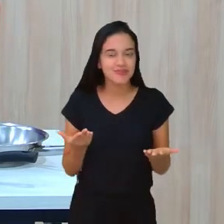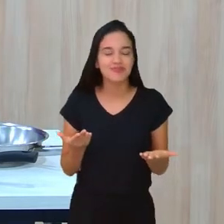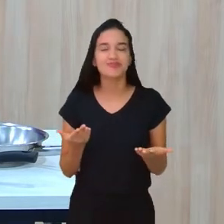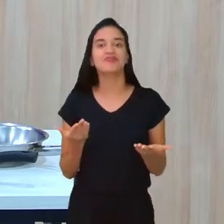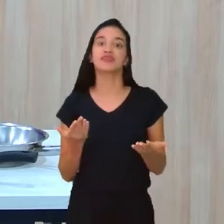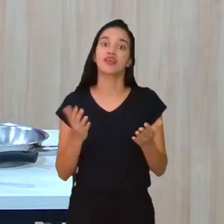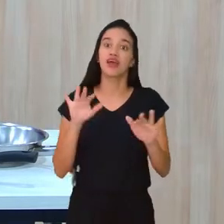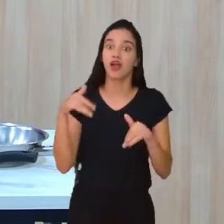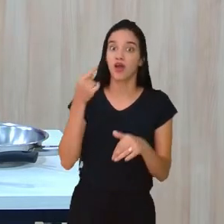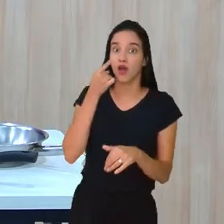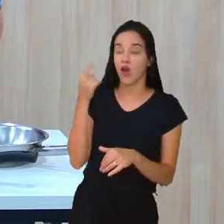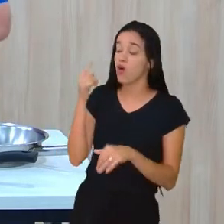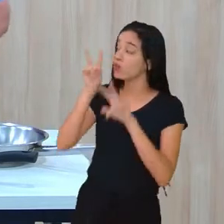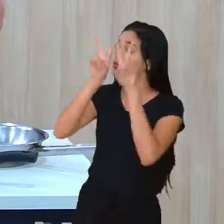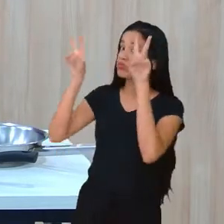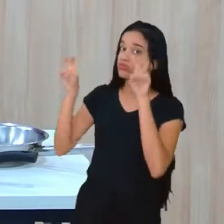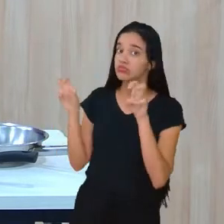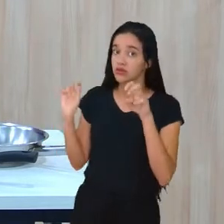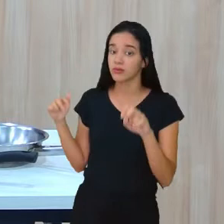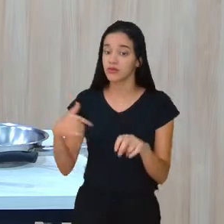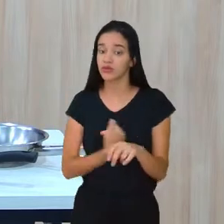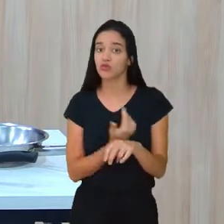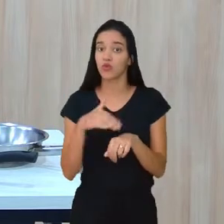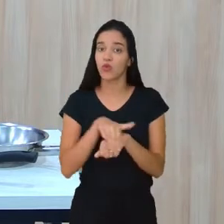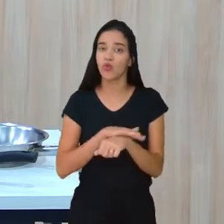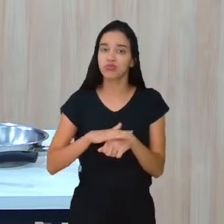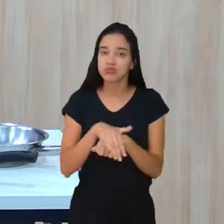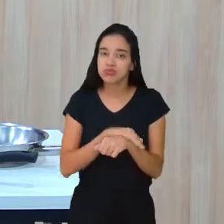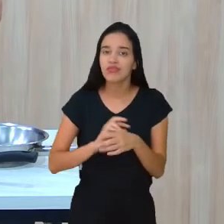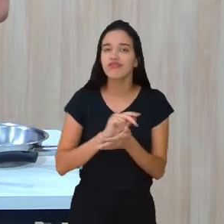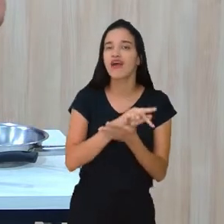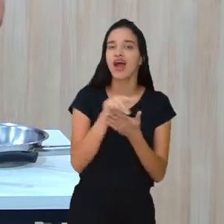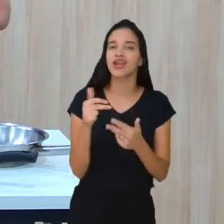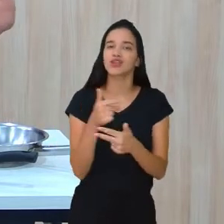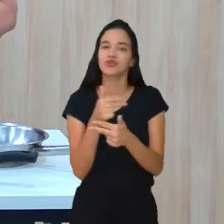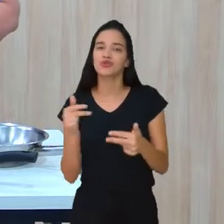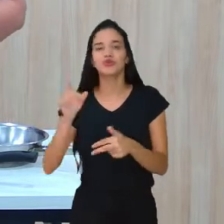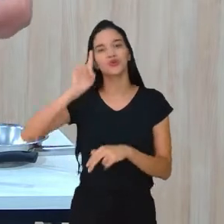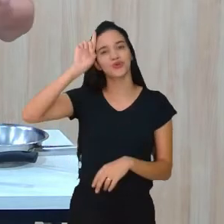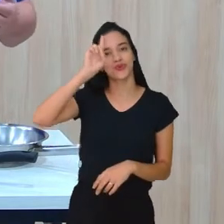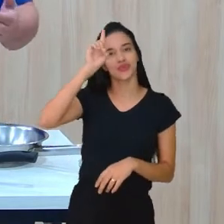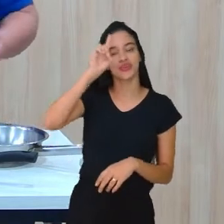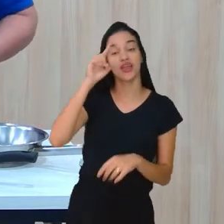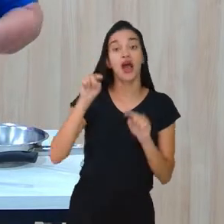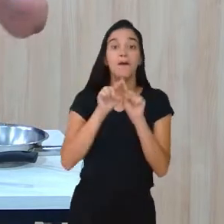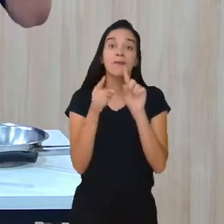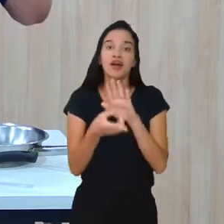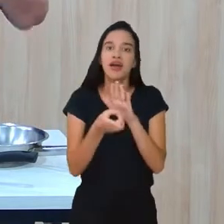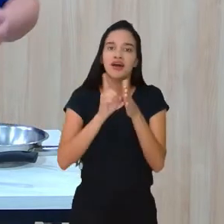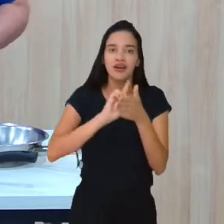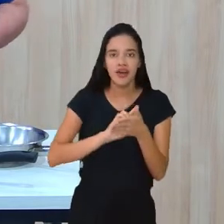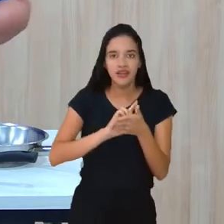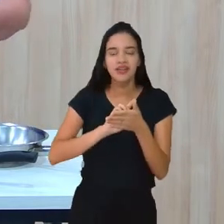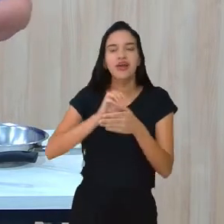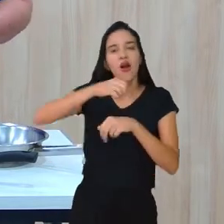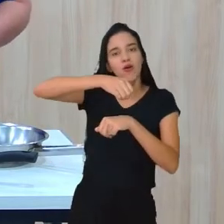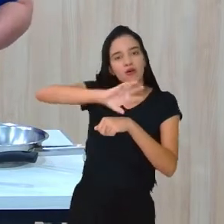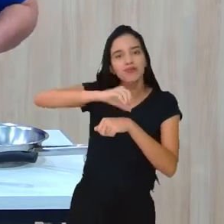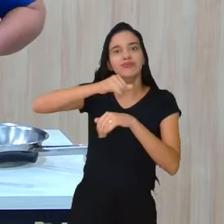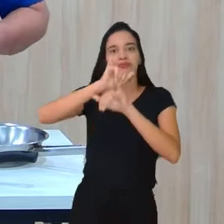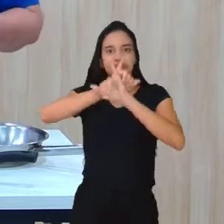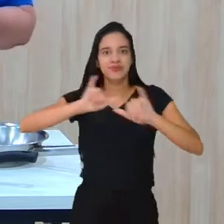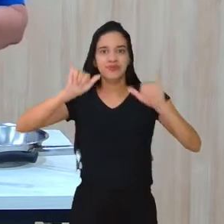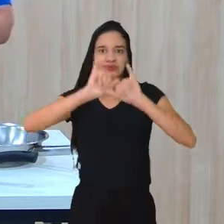pessoal. Com esse tema aí, nós vamos conversar sobre muitas coisas do nosso dia a dia. Mas antes, vamos para os nossos